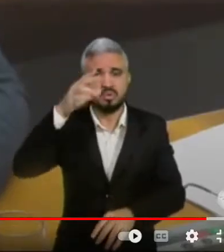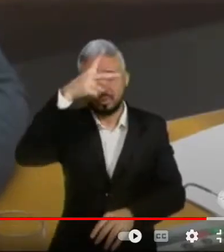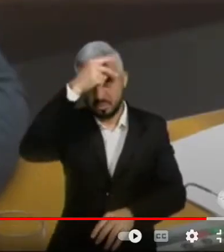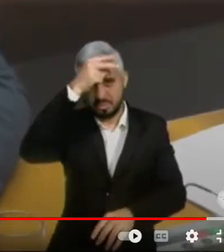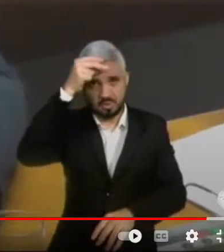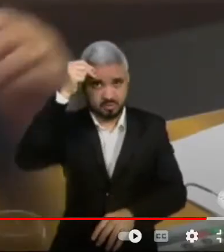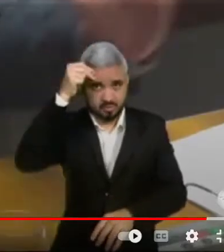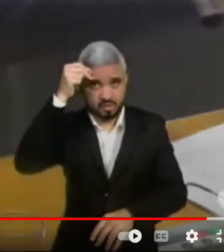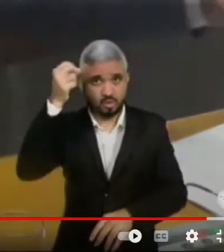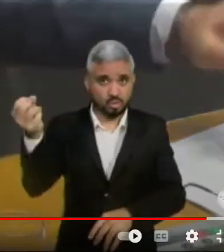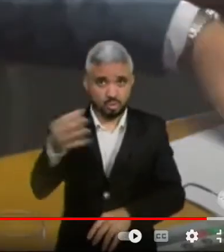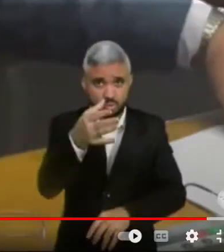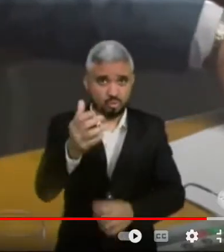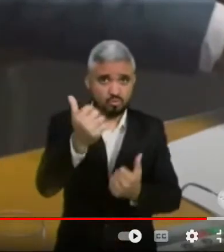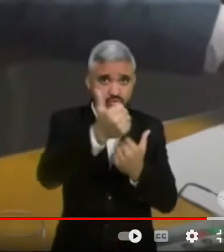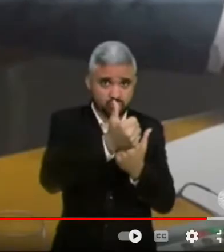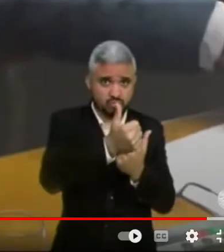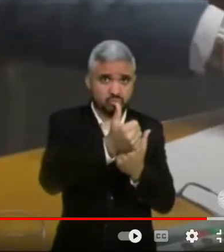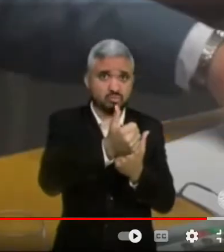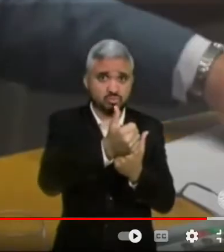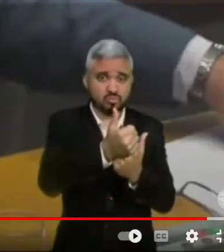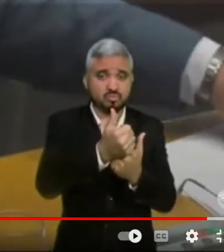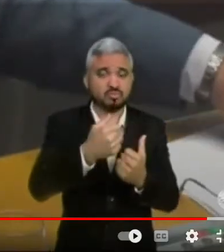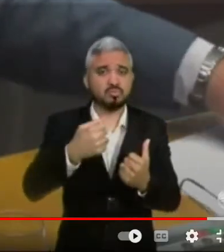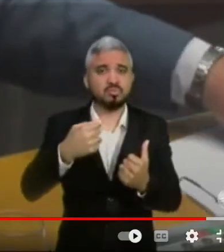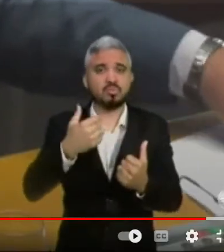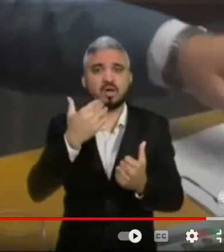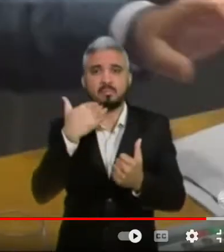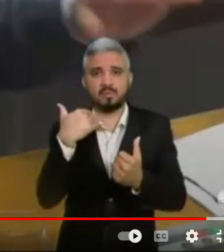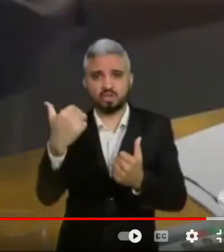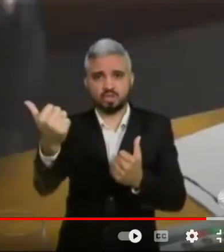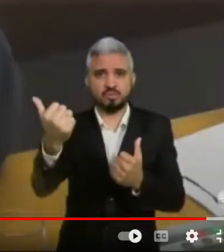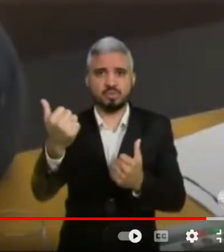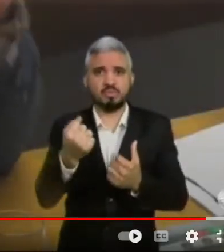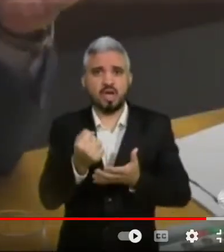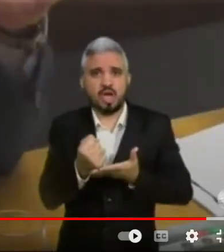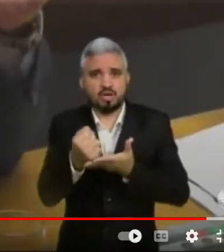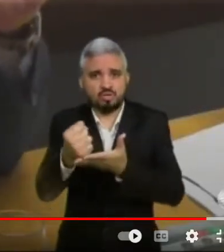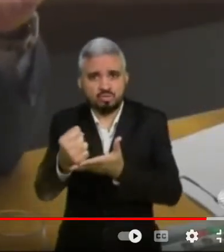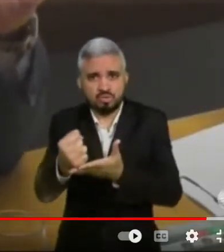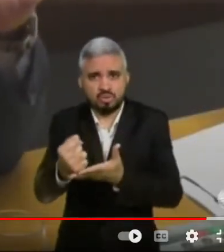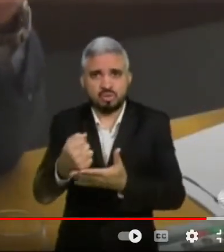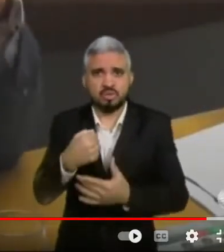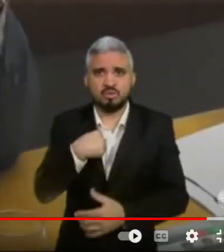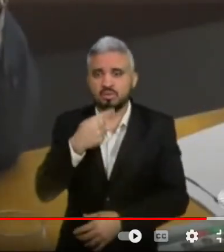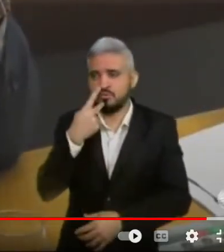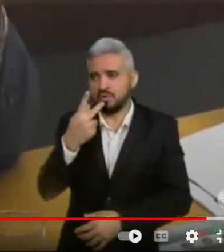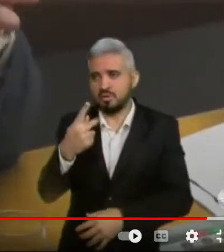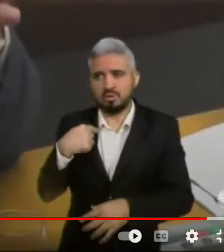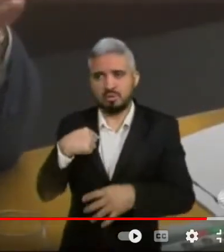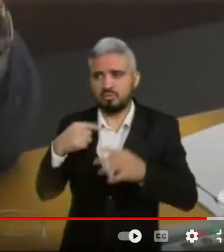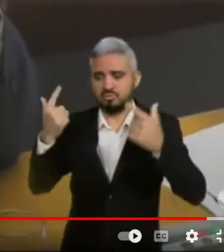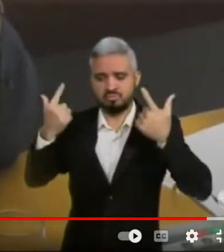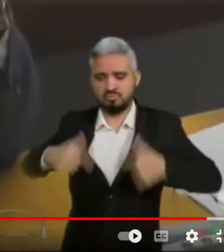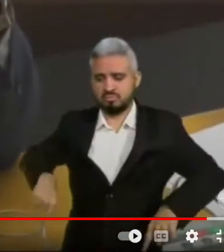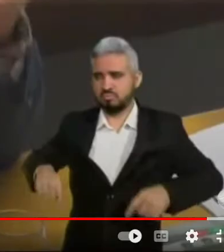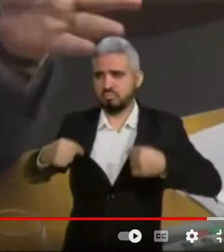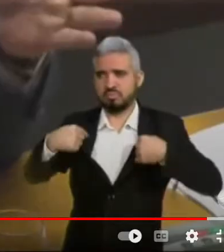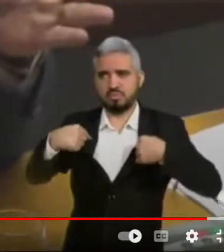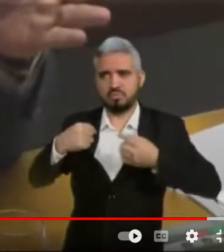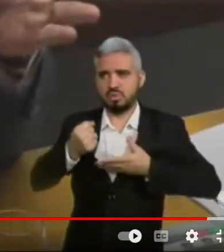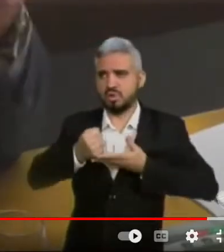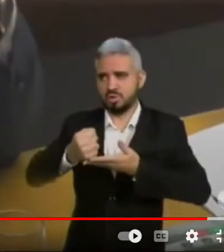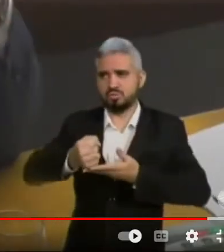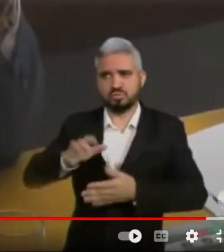para poder ajudar. Eu disse, não, não vou me meter mais, porque estava tudo feito, estava tudo ok,